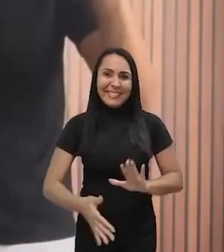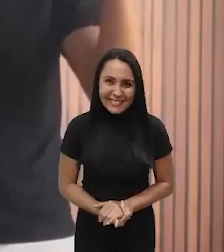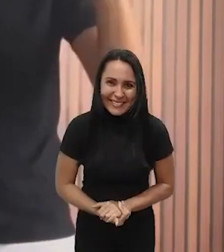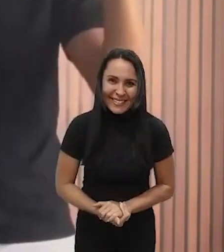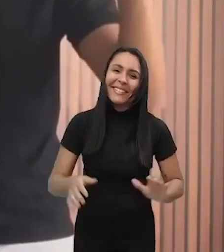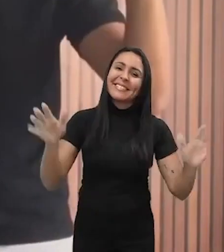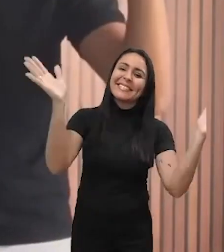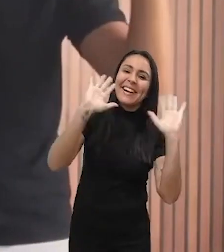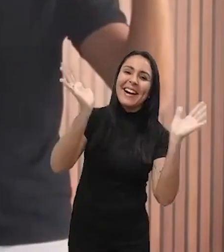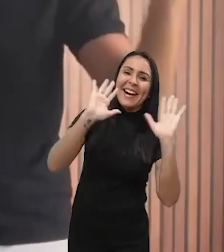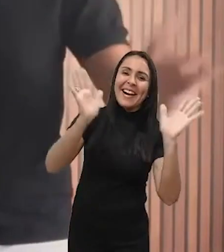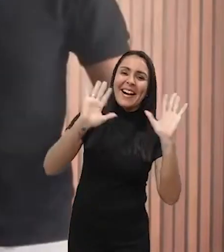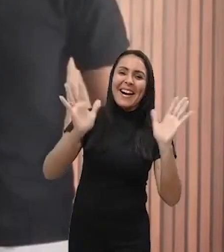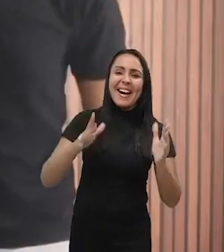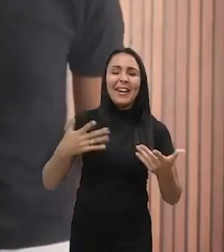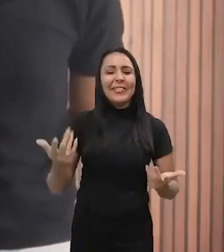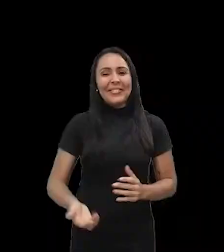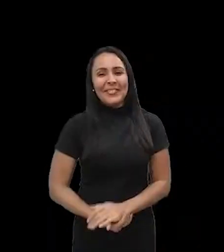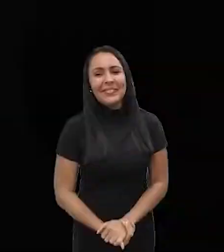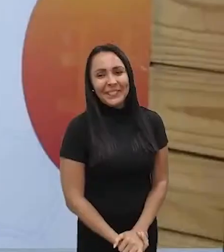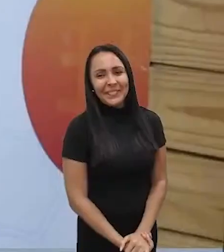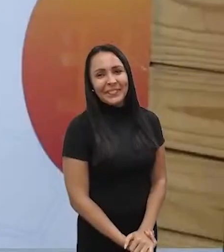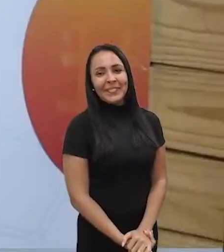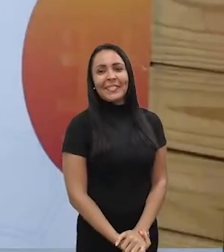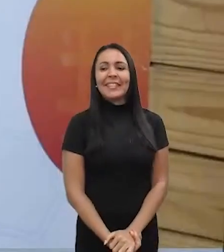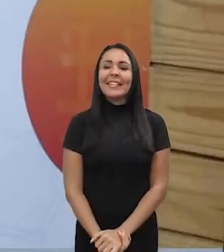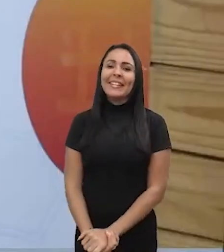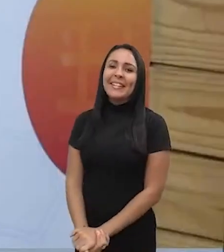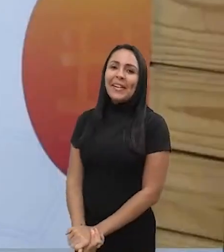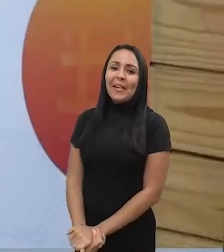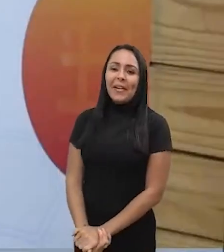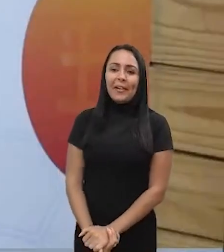tá bom? Forte abraço, fui!